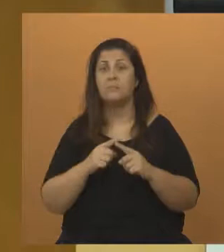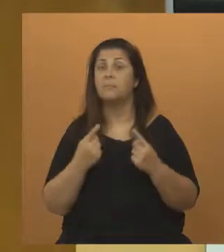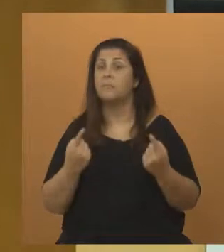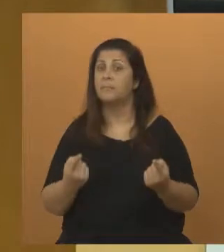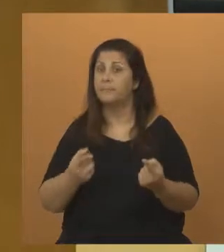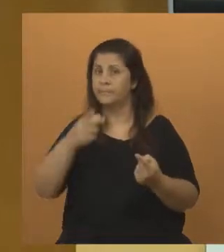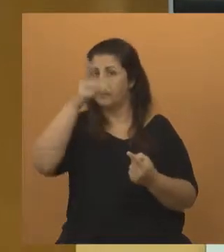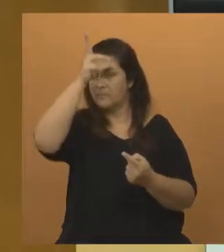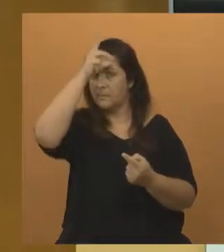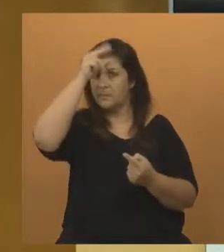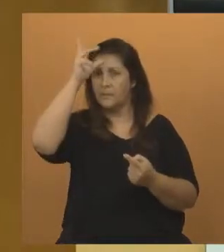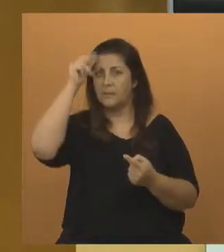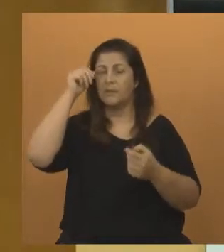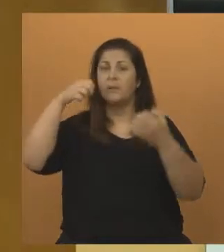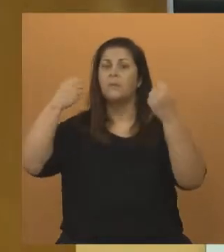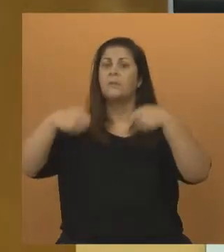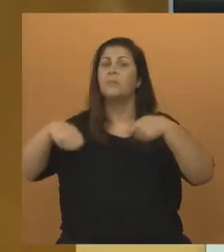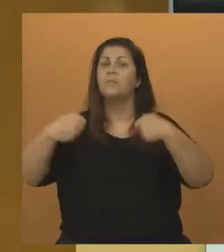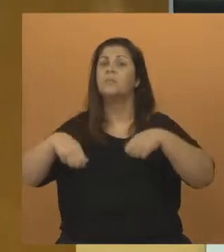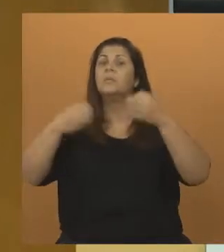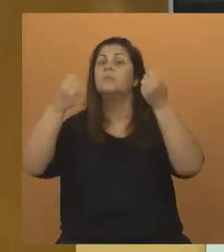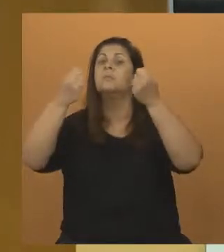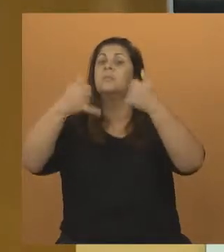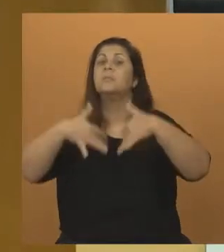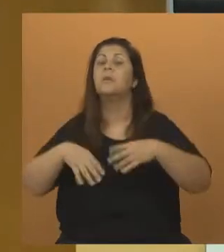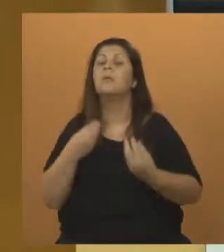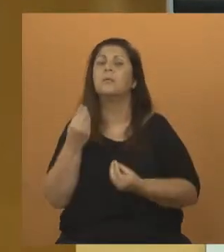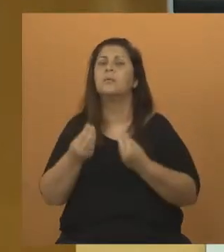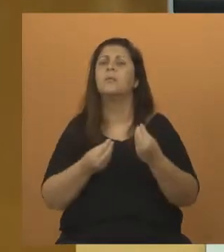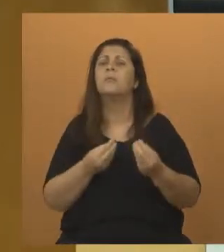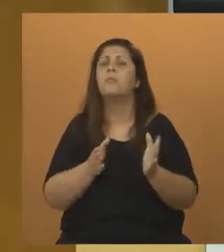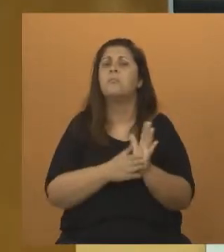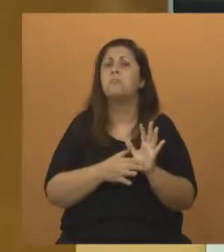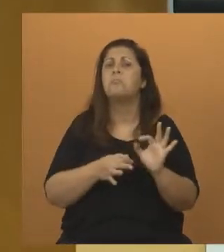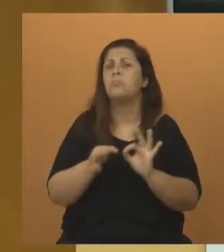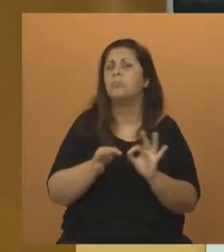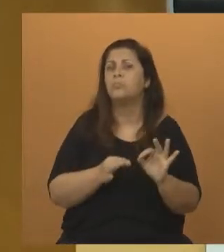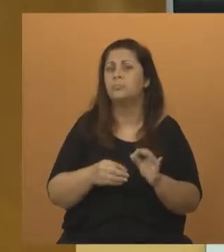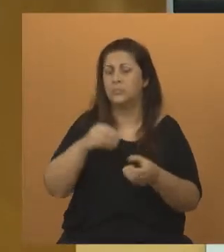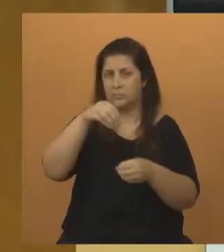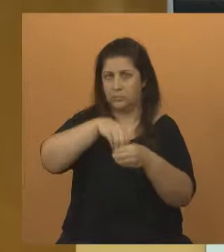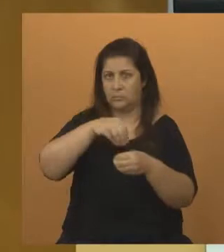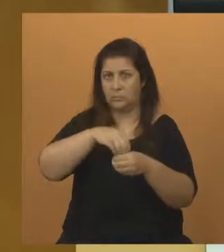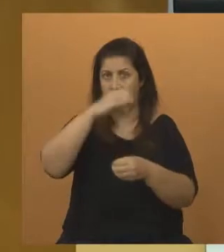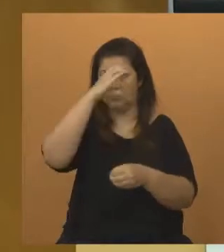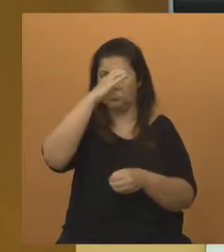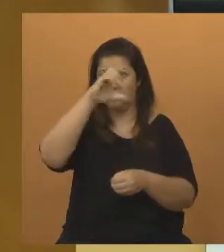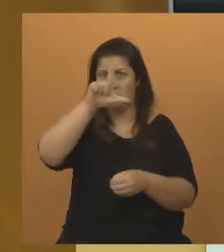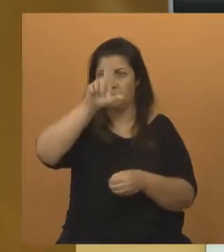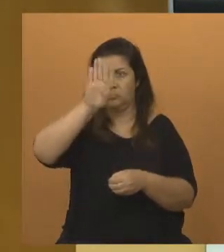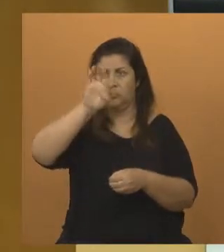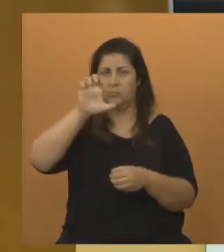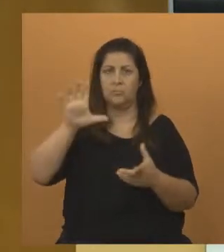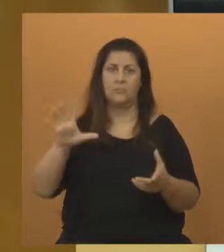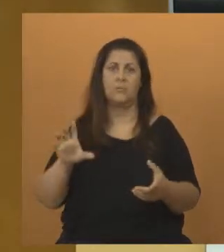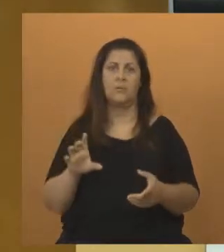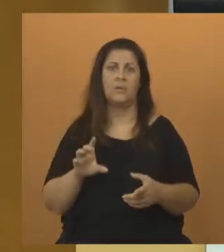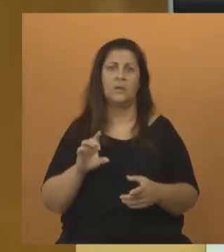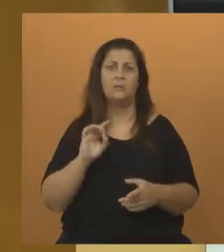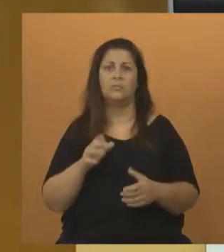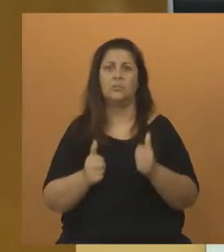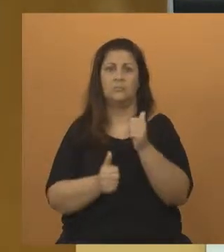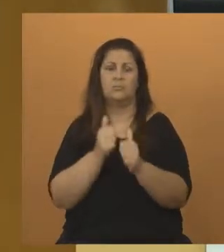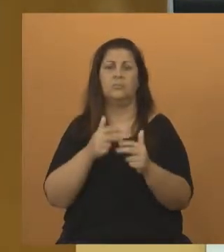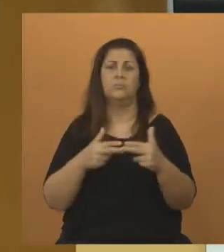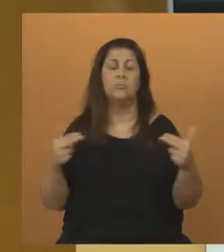prefeitura especifique quais são os projetos que serão desenvolvidos no clube. Não é só para a prática